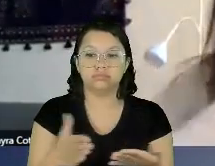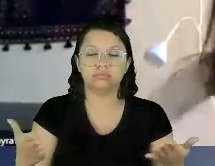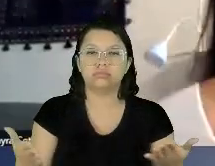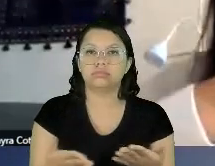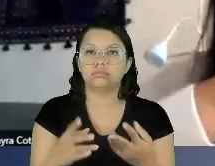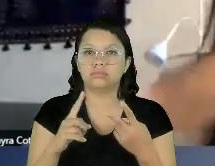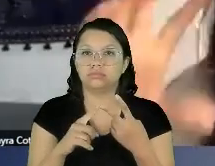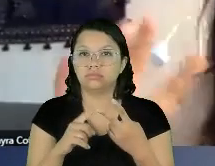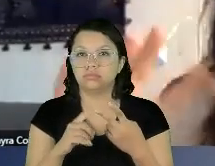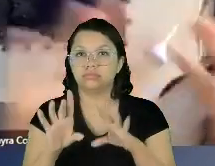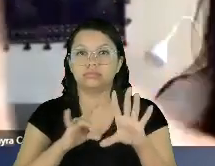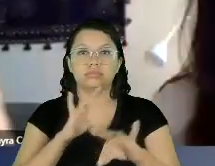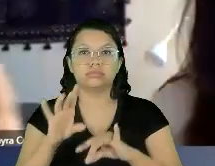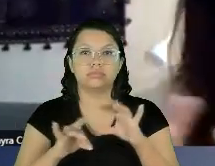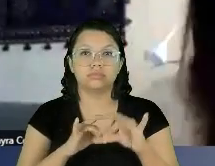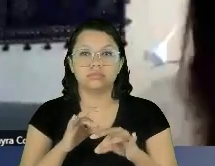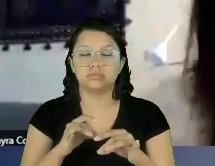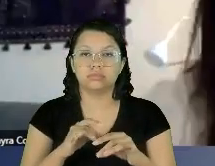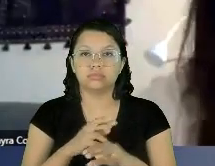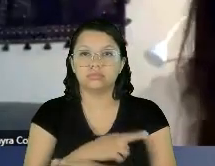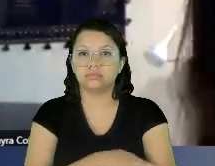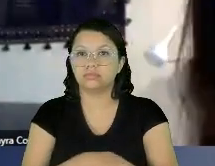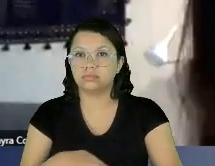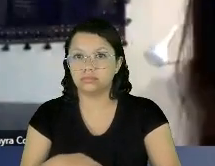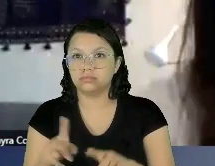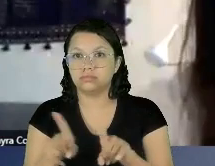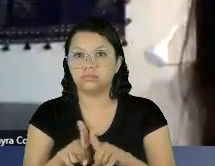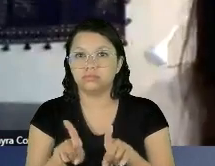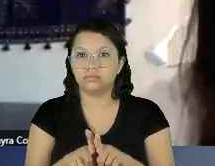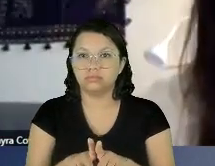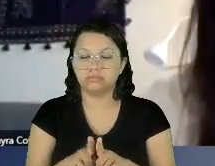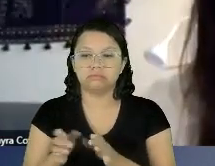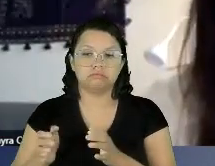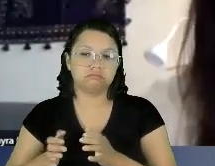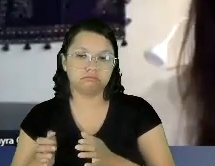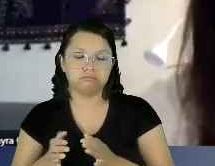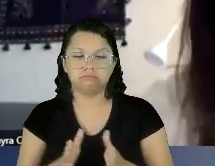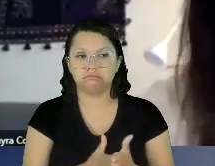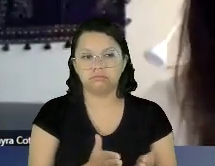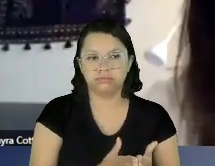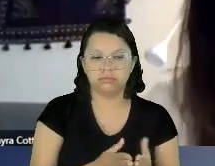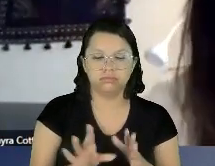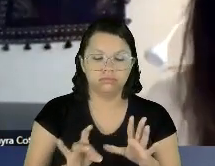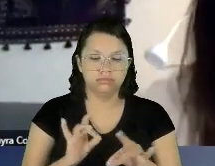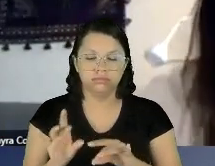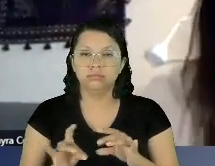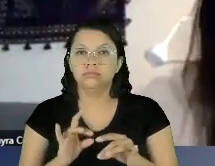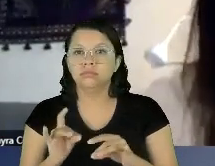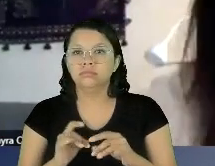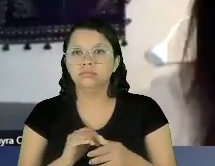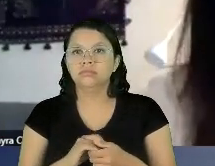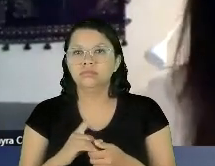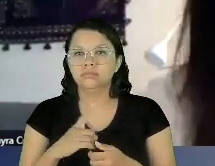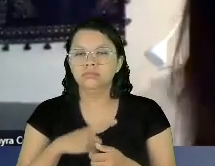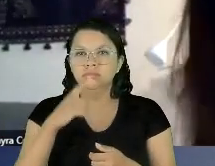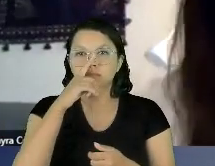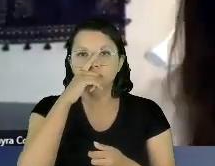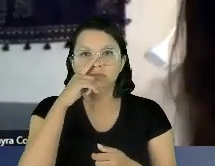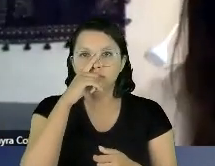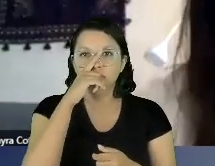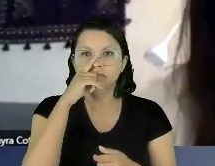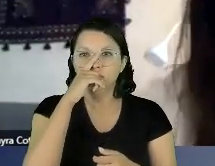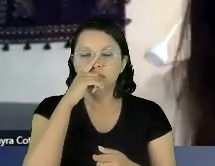Então, começando por esse segundo risco da seletividade racial e de classe do sistema penal, a gente não apenas